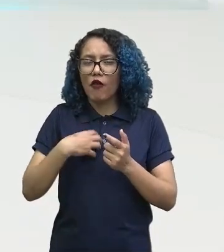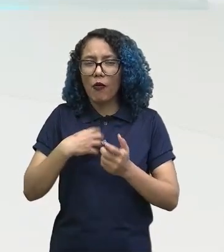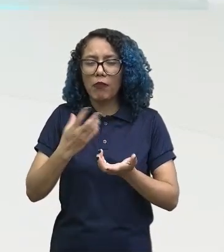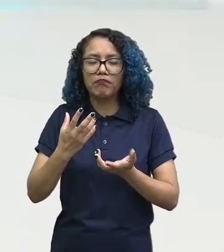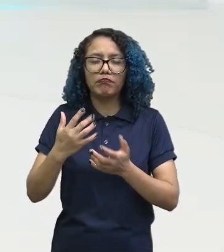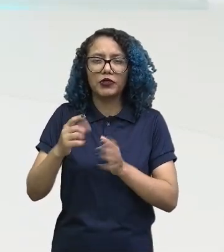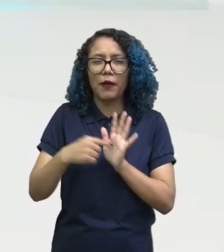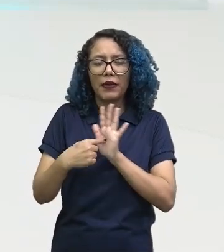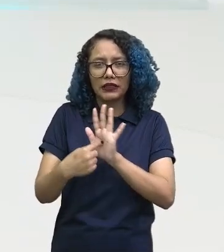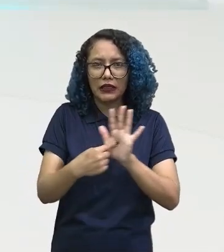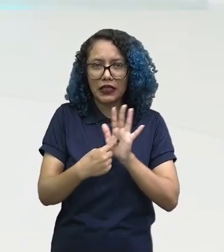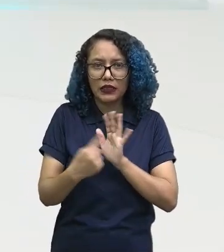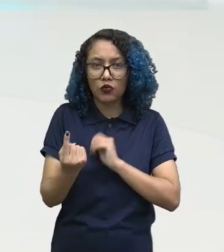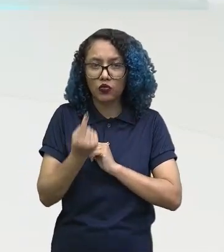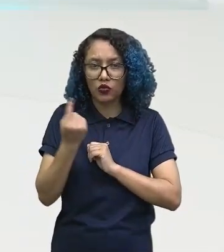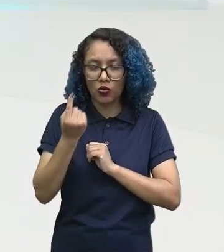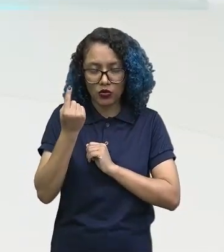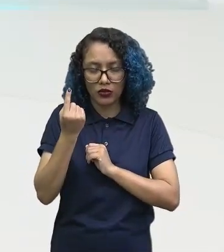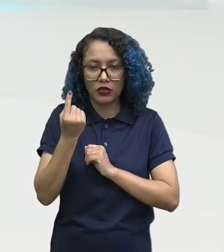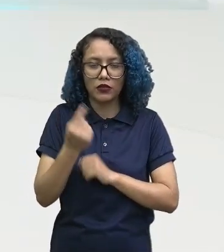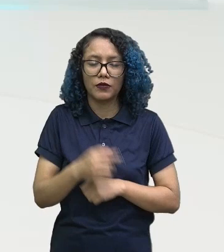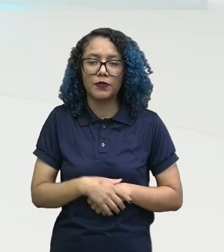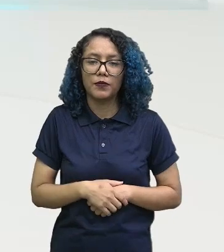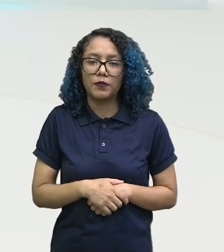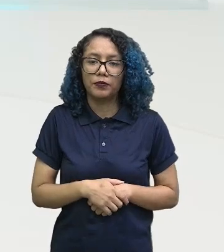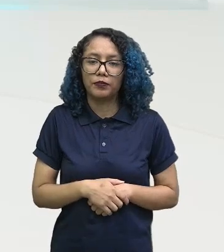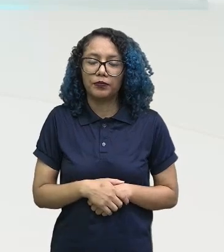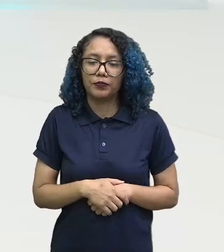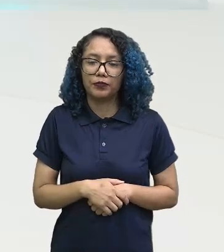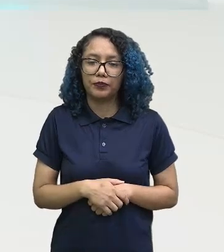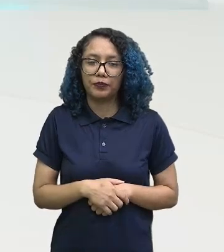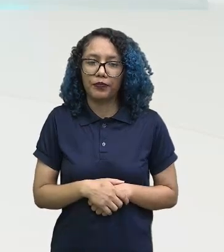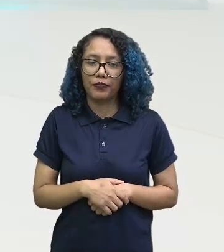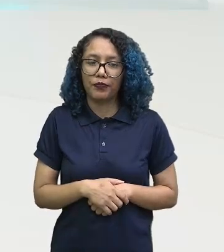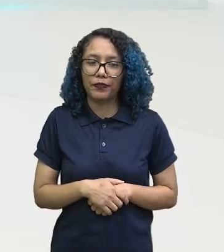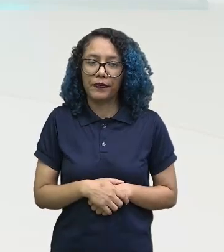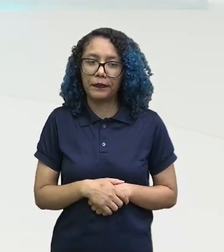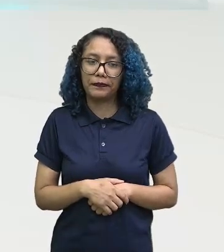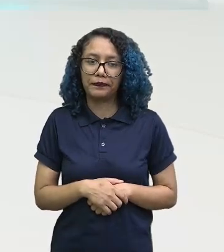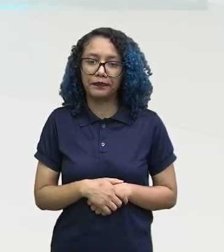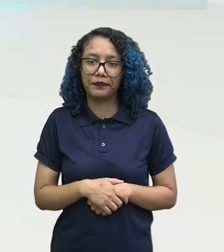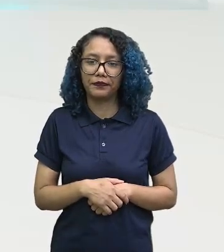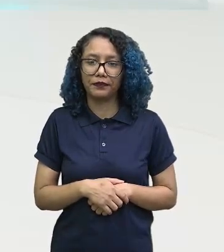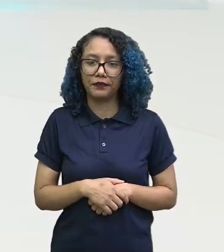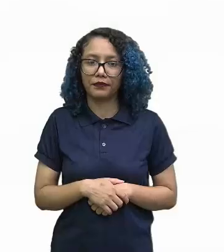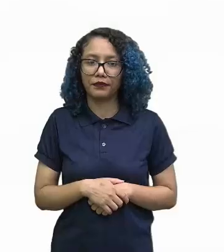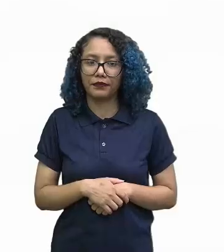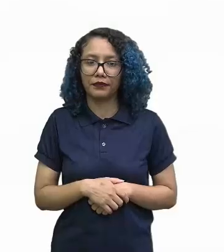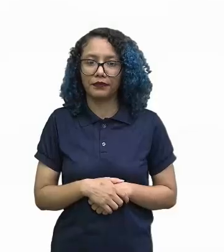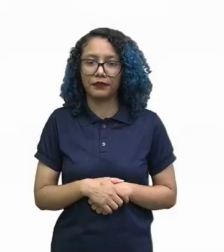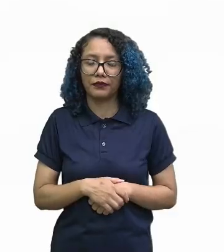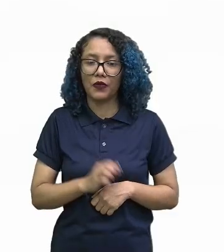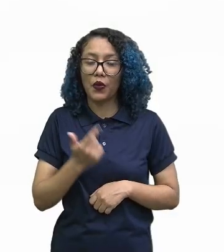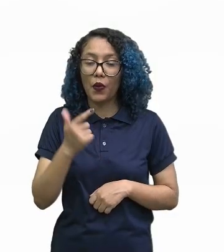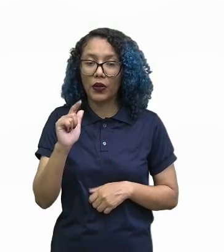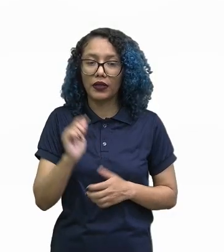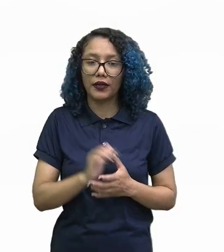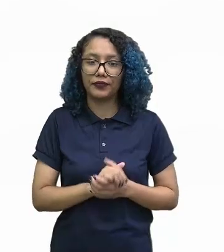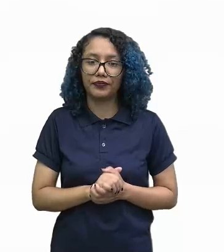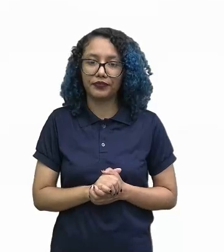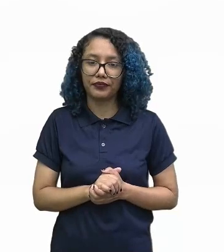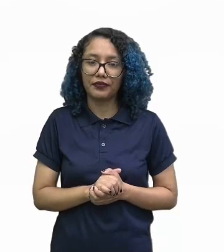solo. Bem, depois da dança moderna, nós temos uma outra época que é a